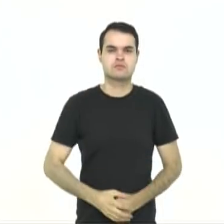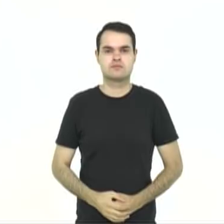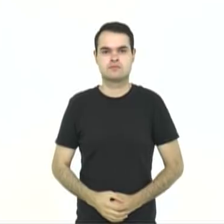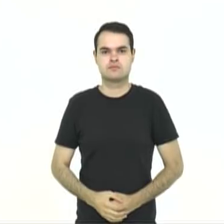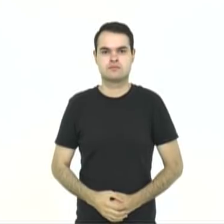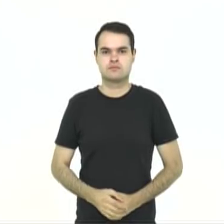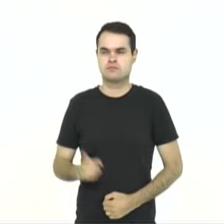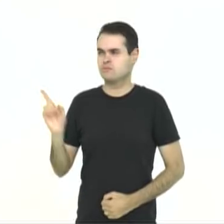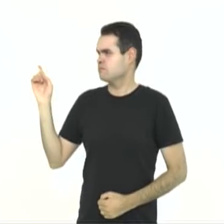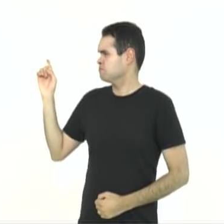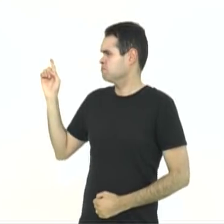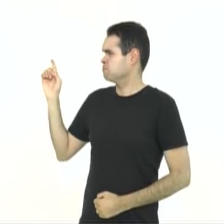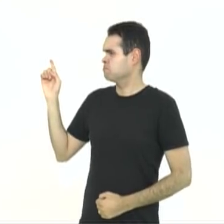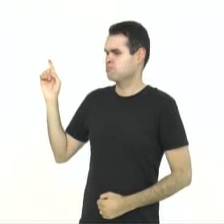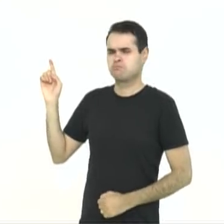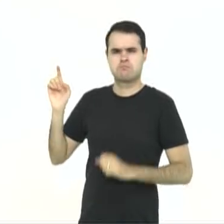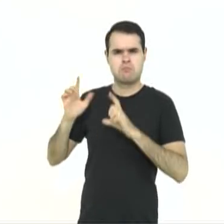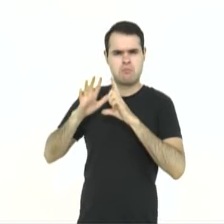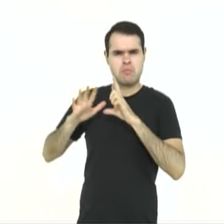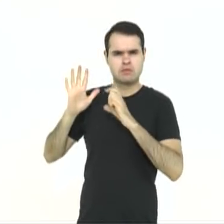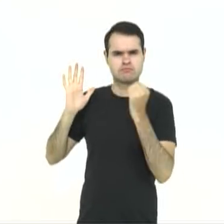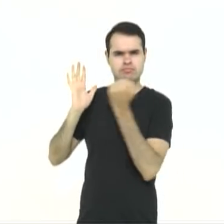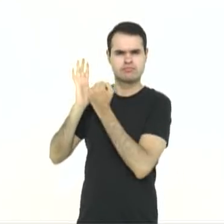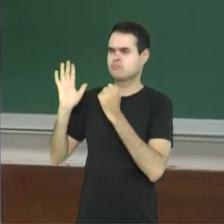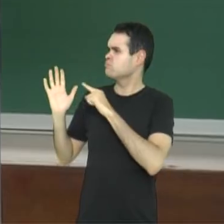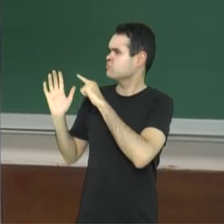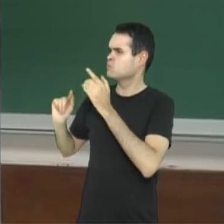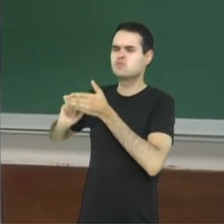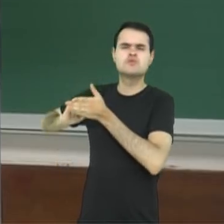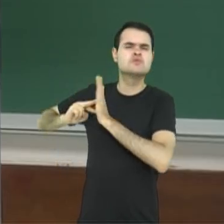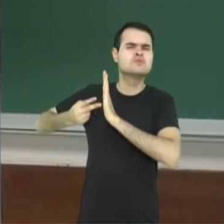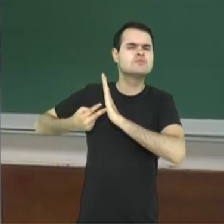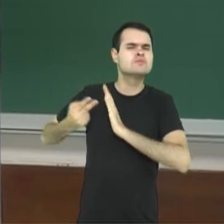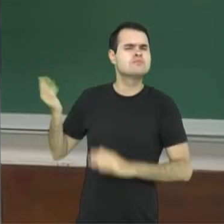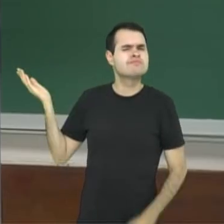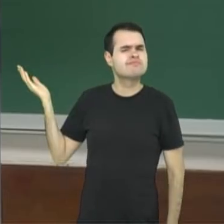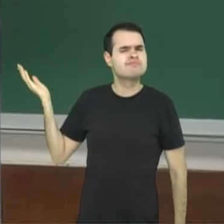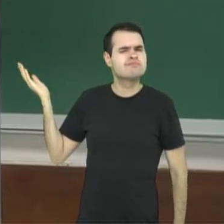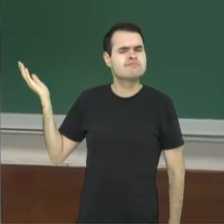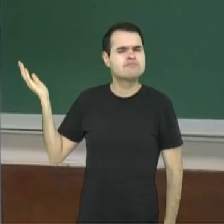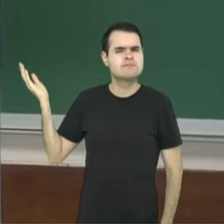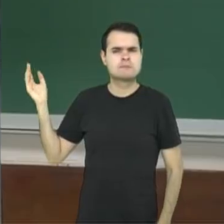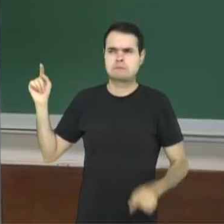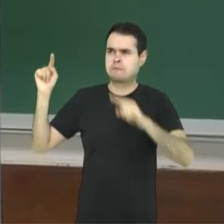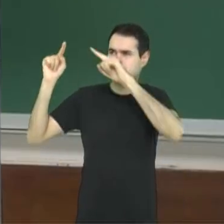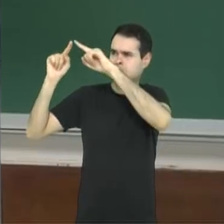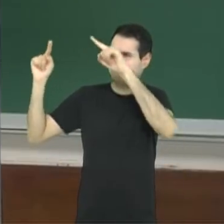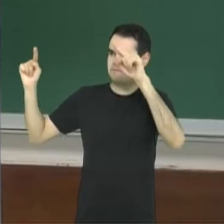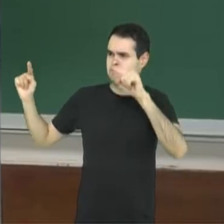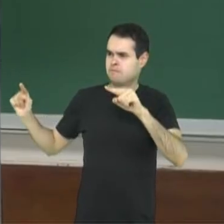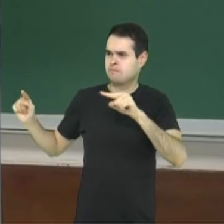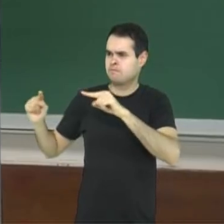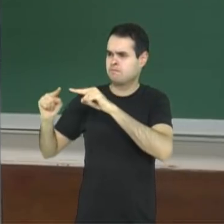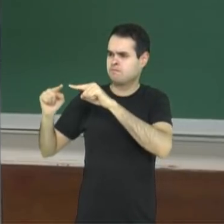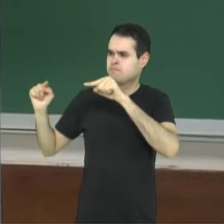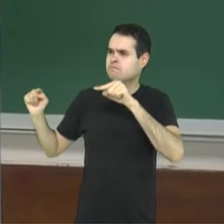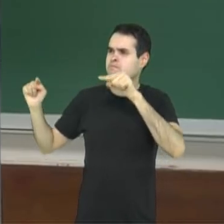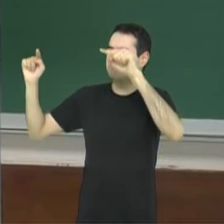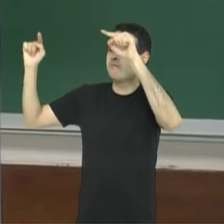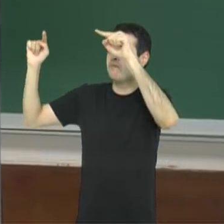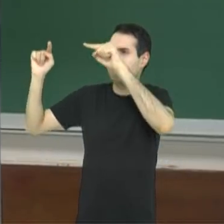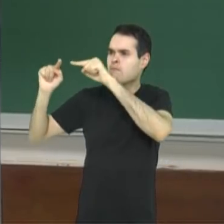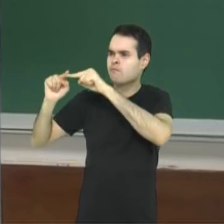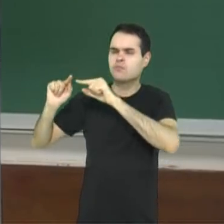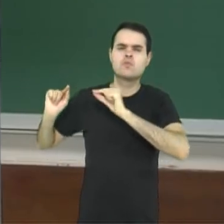esse símbolo representa? Então vocês têm aqui, né, um símbolo, né, uma imagem, e aí vocês vão tentar assinalar uma